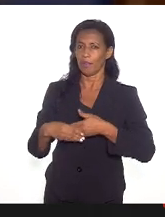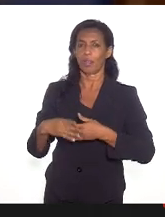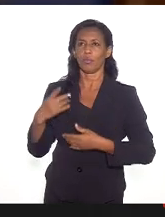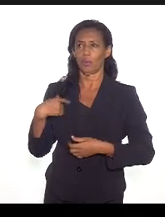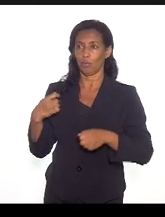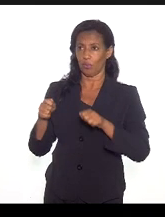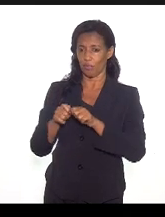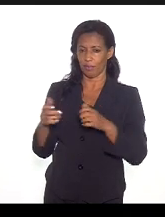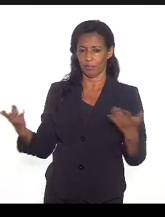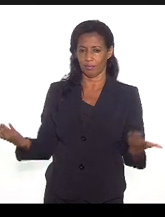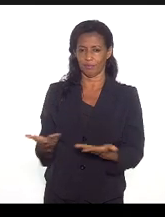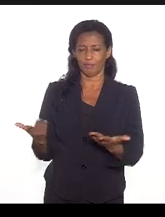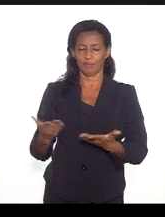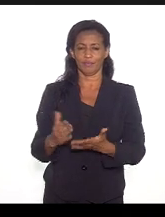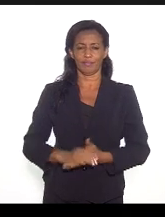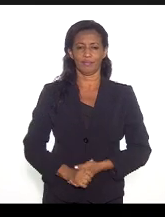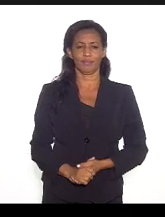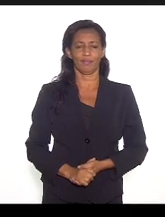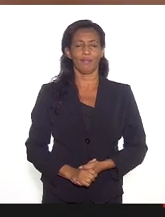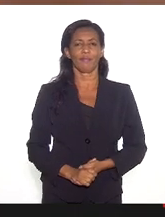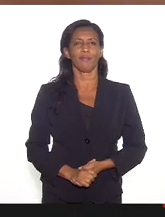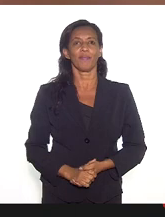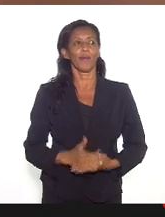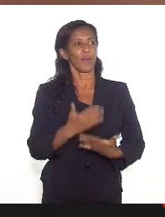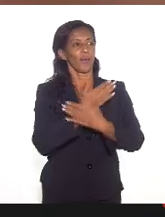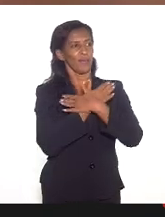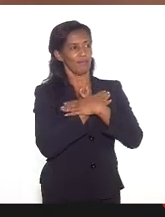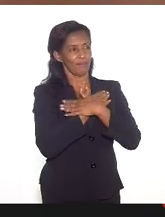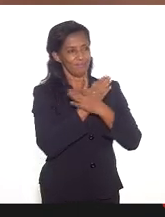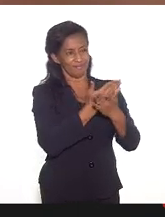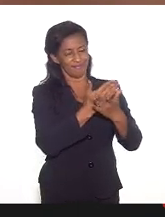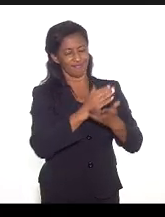aqui agora. Um abraço, almirante Wilkes.